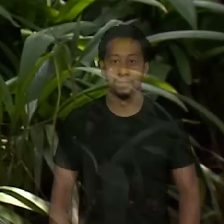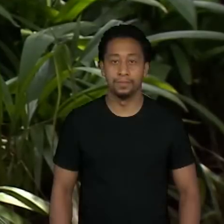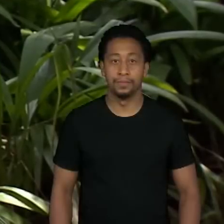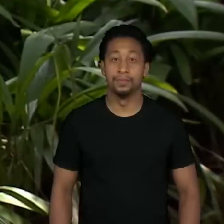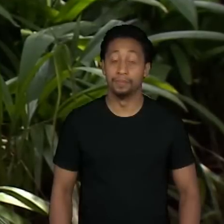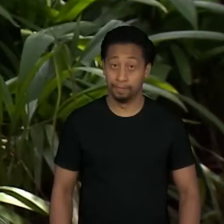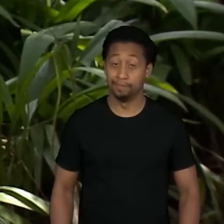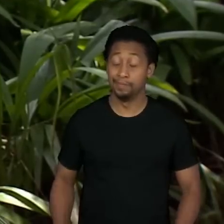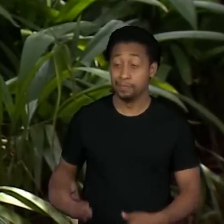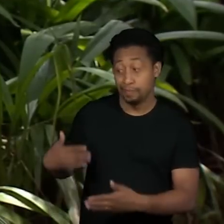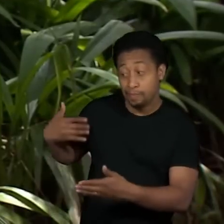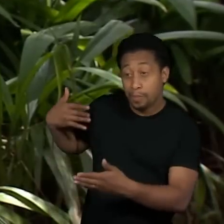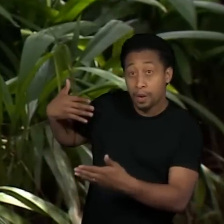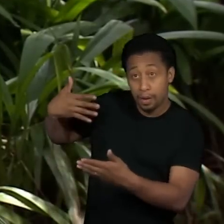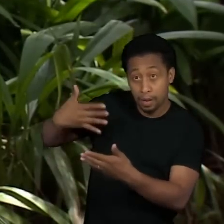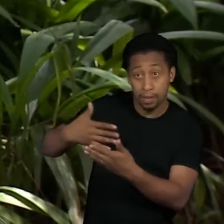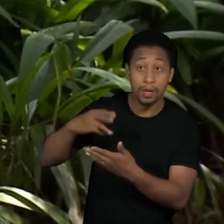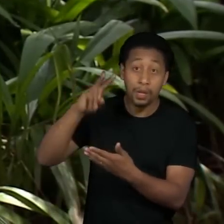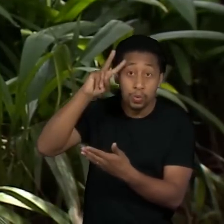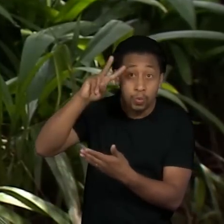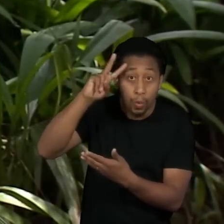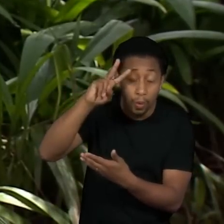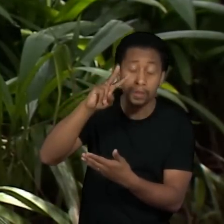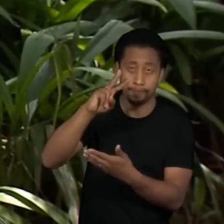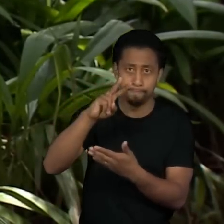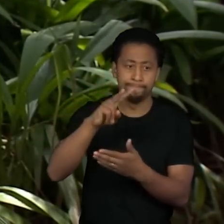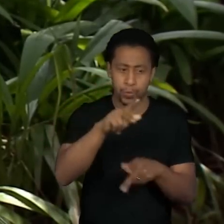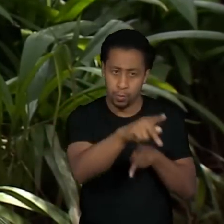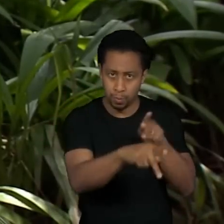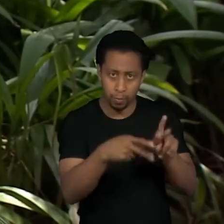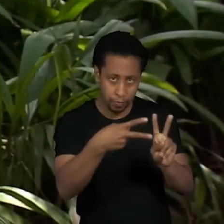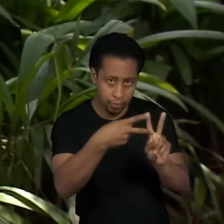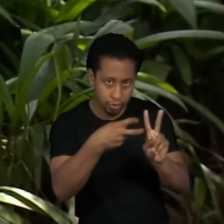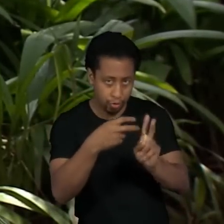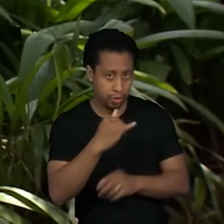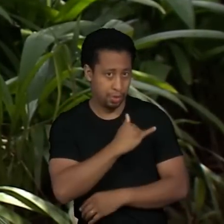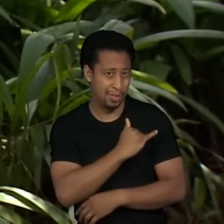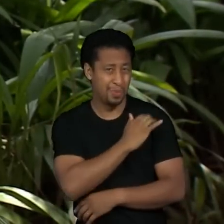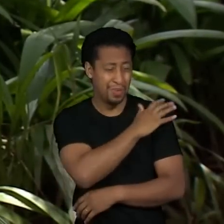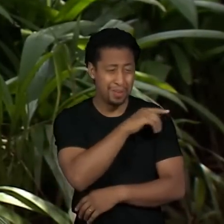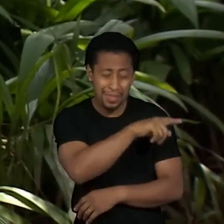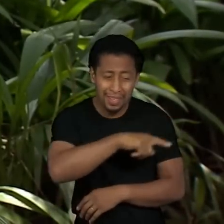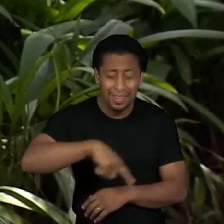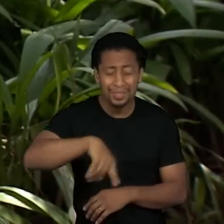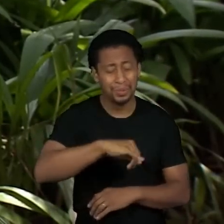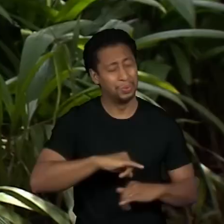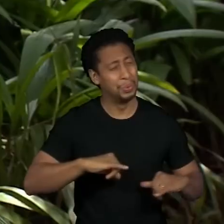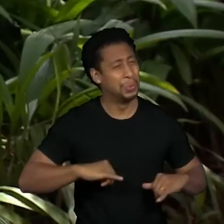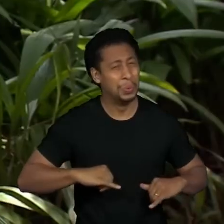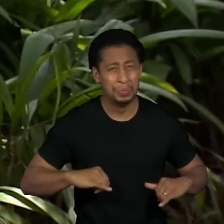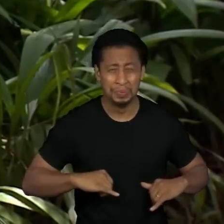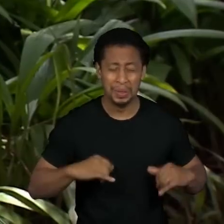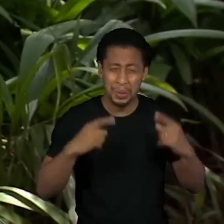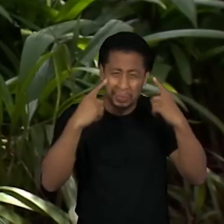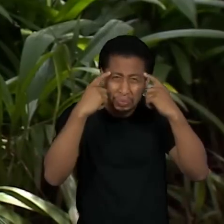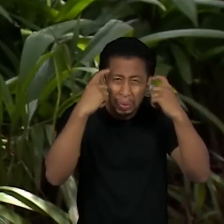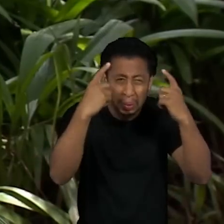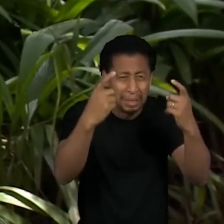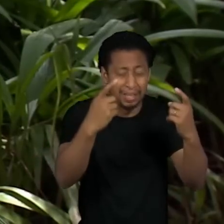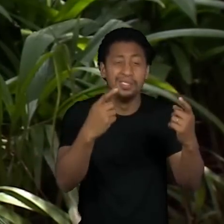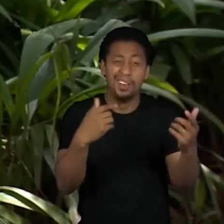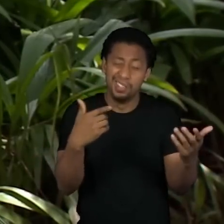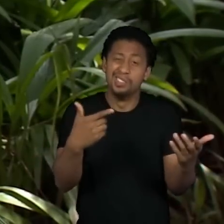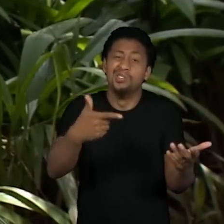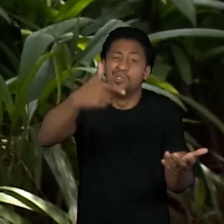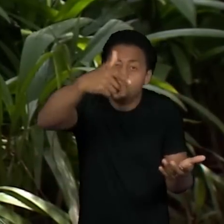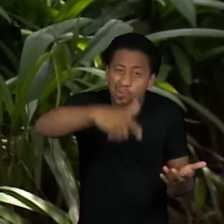Ao longo da história, o povo Yanomami foi vítima de uma série de violências. Mais uma vez, a etnia enfrenta